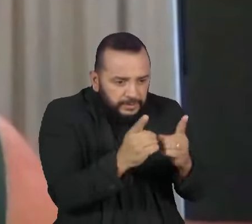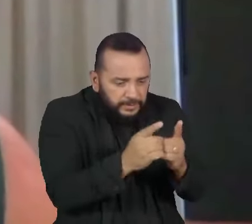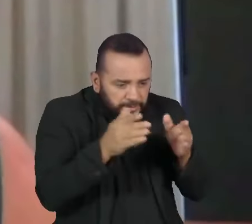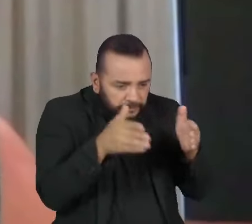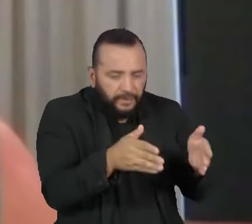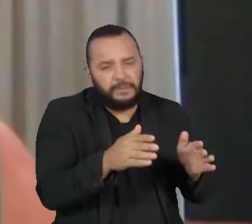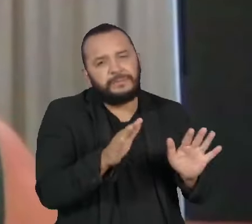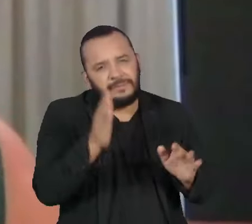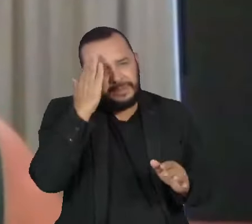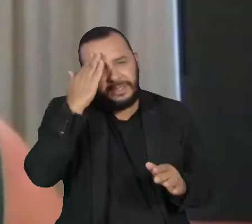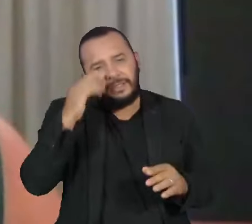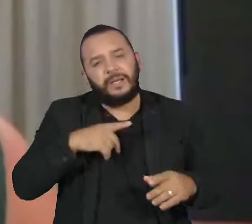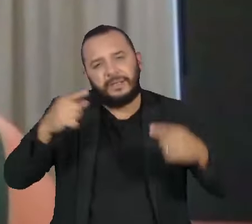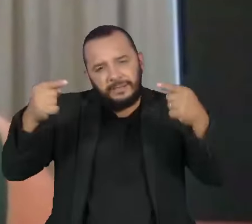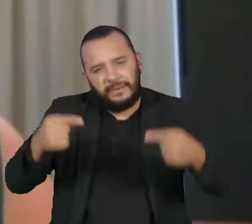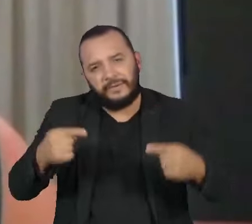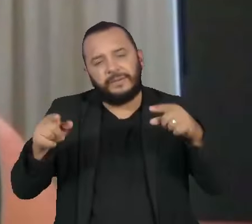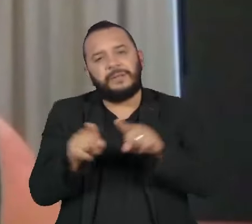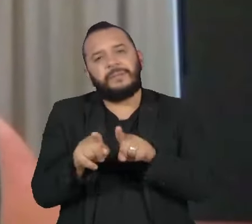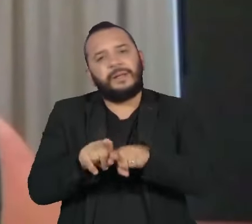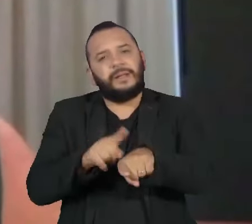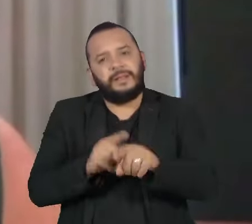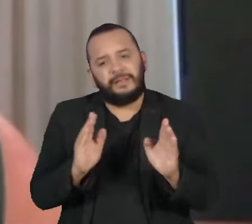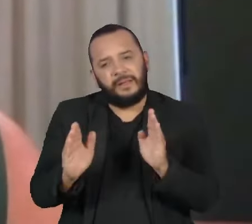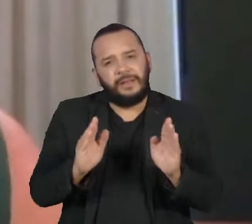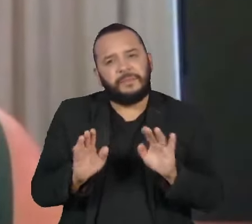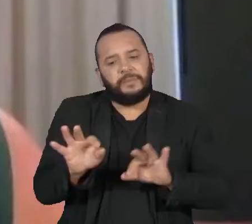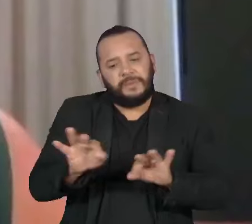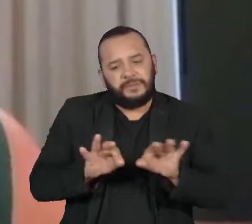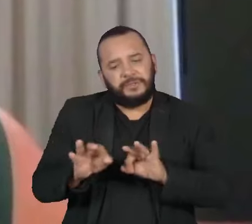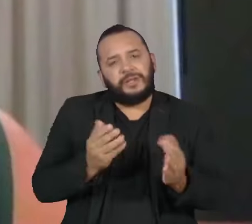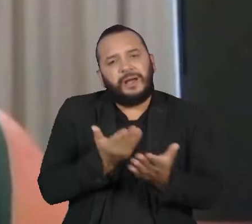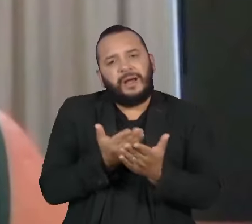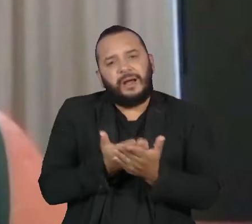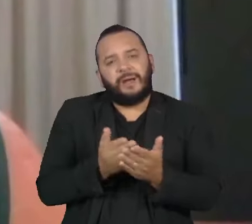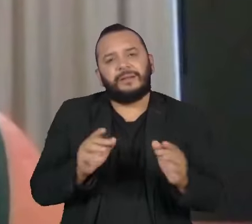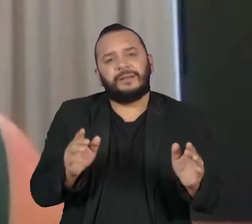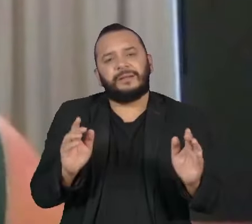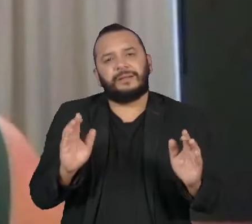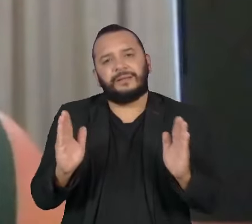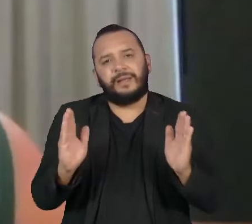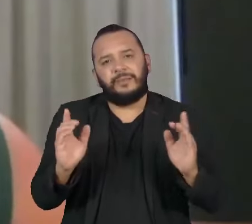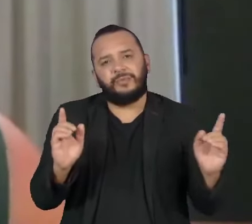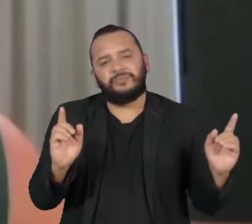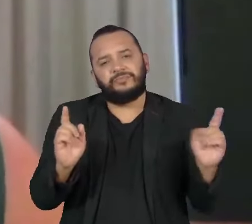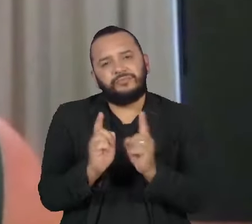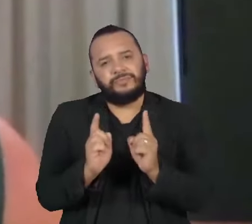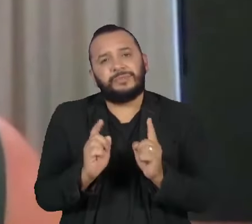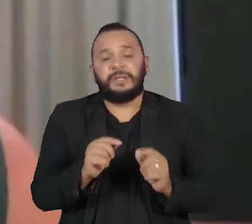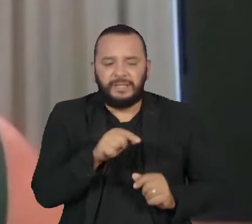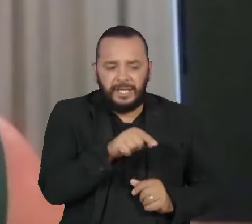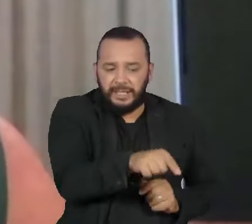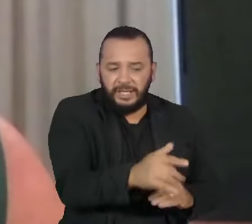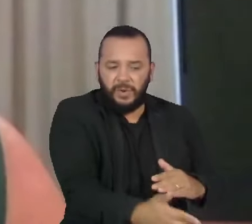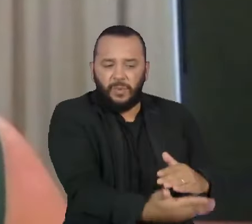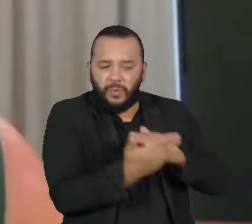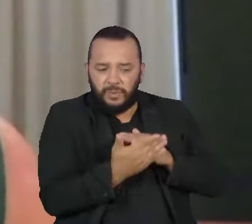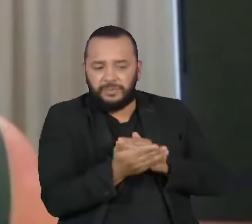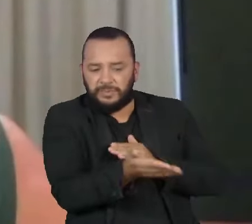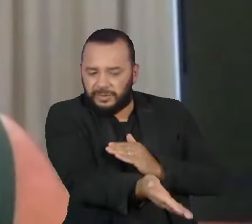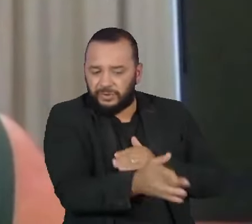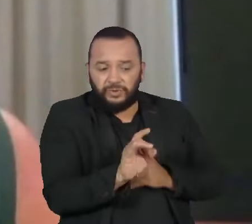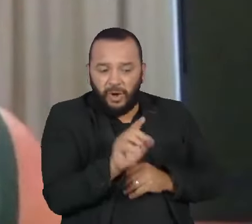desafios, o tempo que o professor tem para planejar uma aula é muito curto e muitas vezes ele acaba realmente tendo esse material como